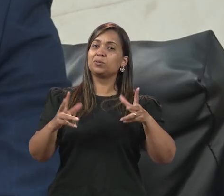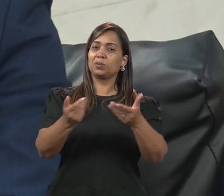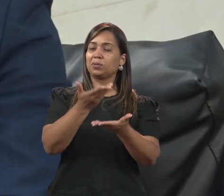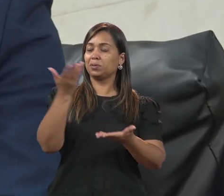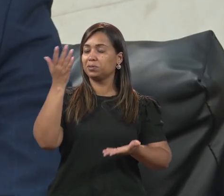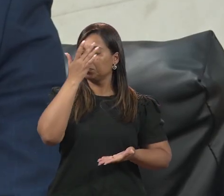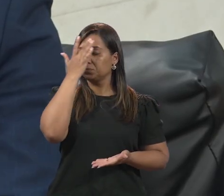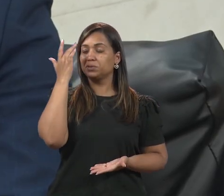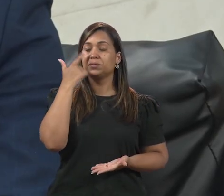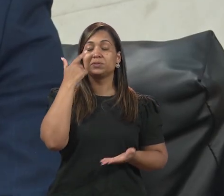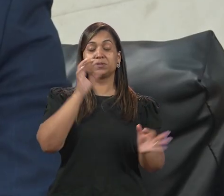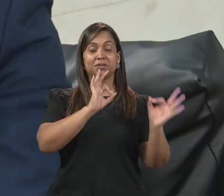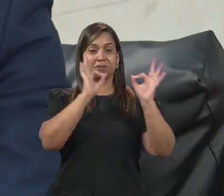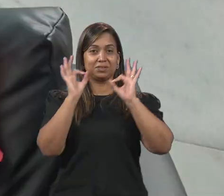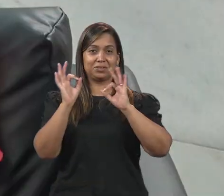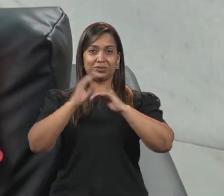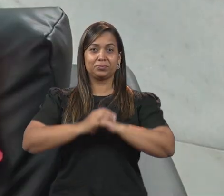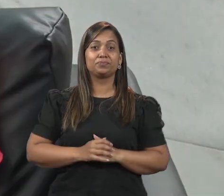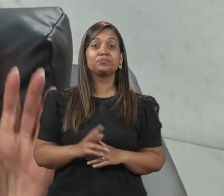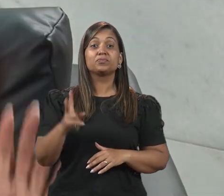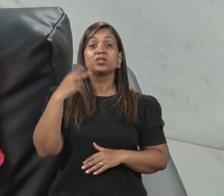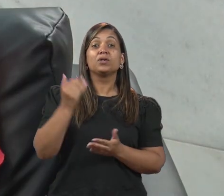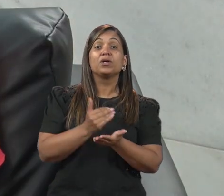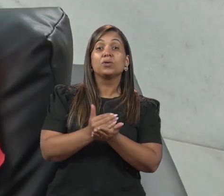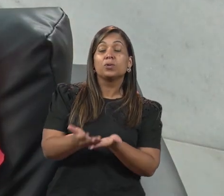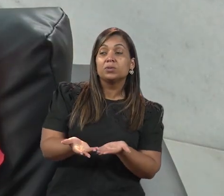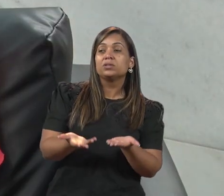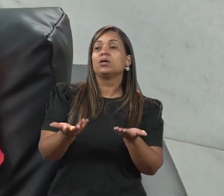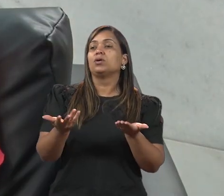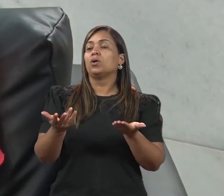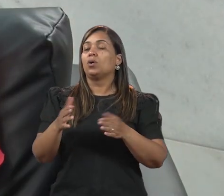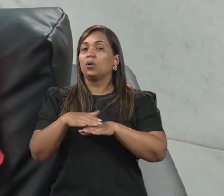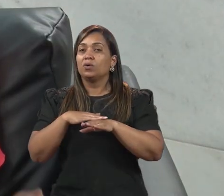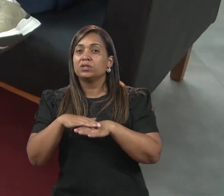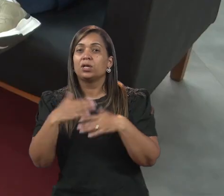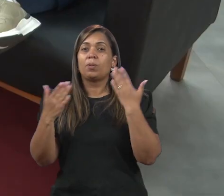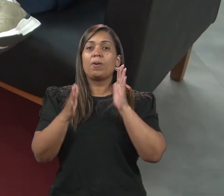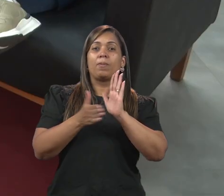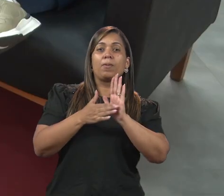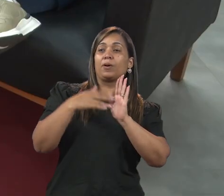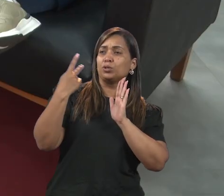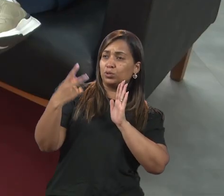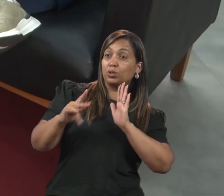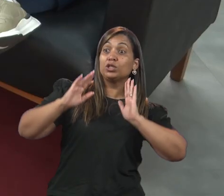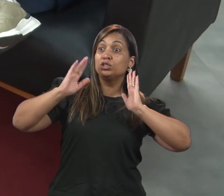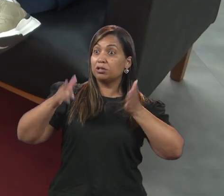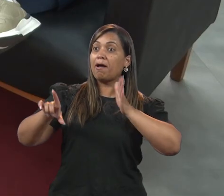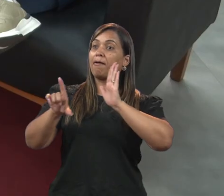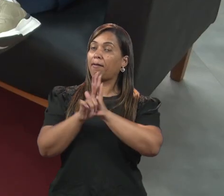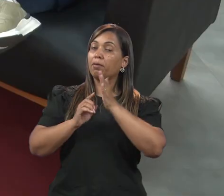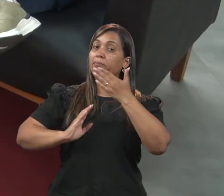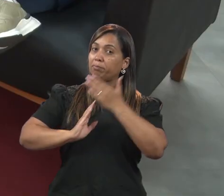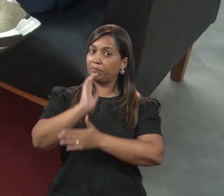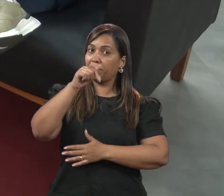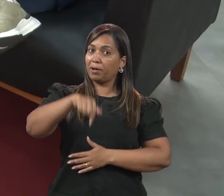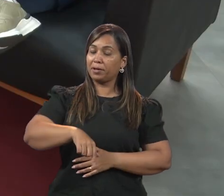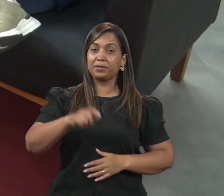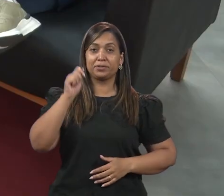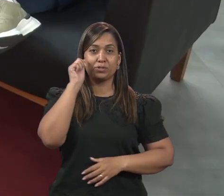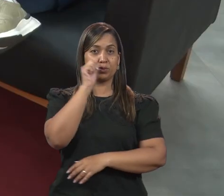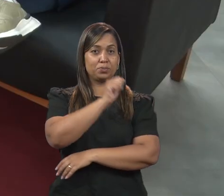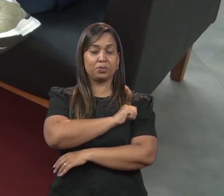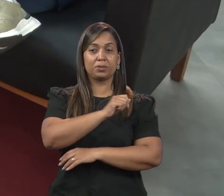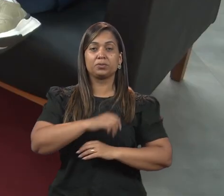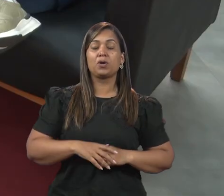os telespectadores da TV Câmara. Vereador, quero começar falando das propostas do senhor que já se tornaram leis municipais.